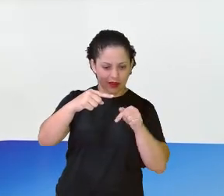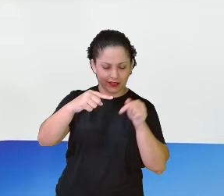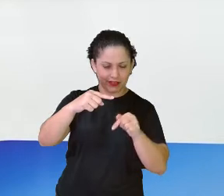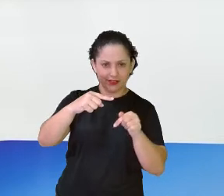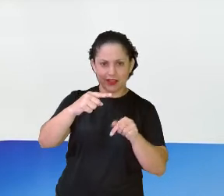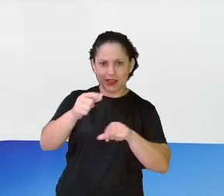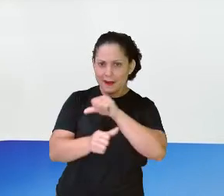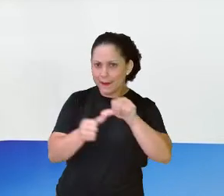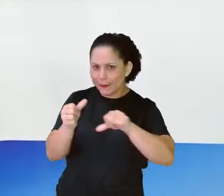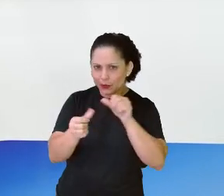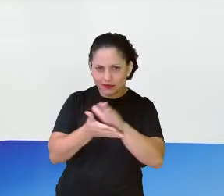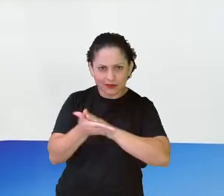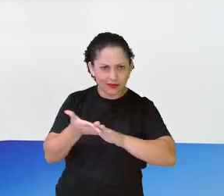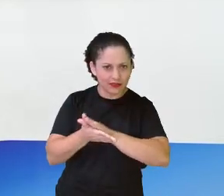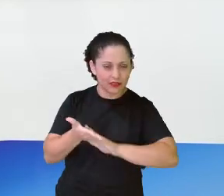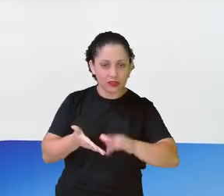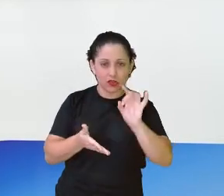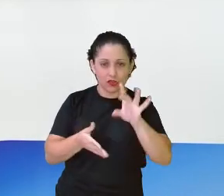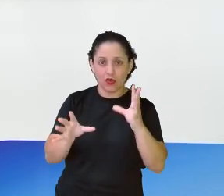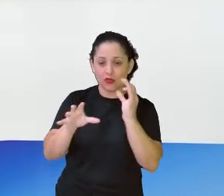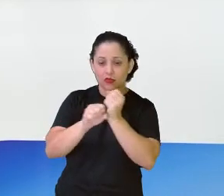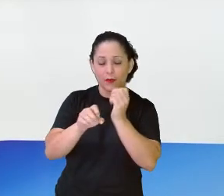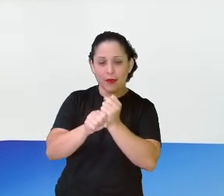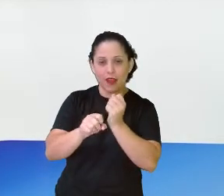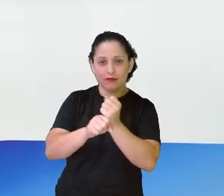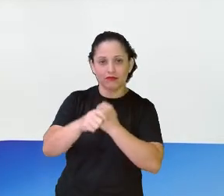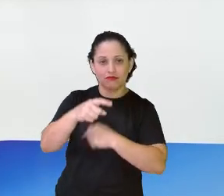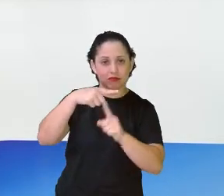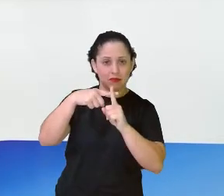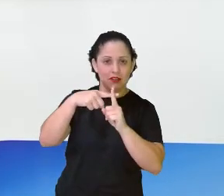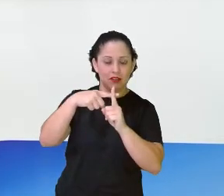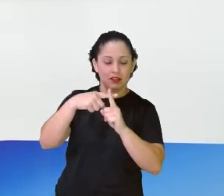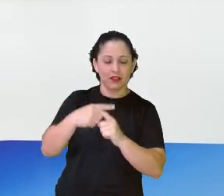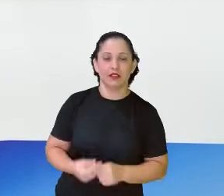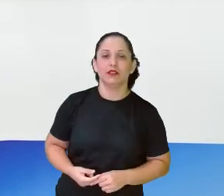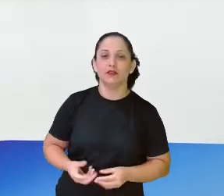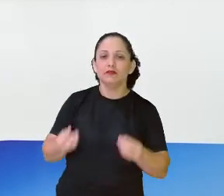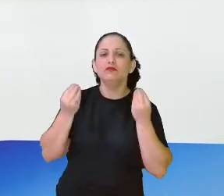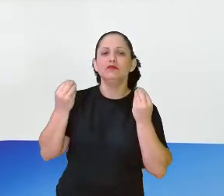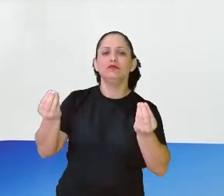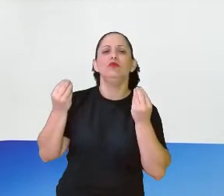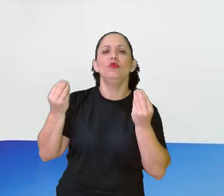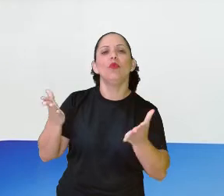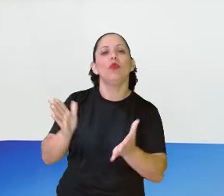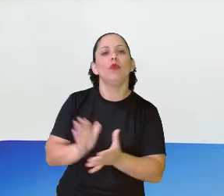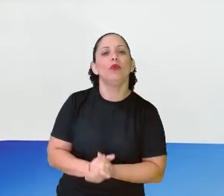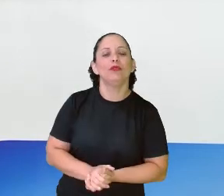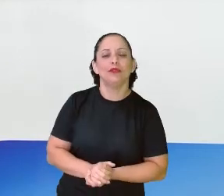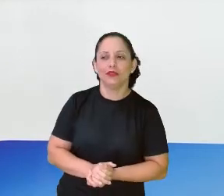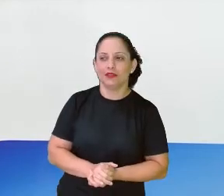vou somar, eu só vou fazer a adição dos numeradores. Como assim?